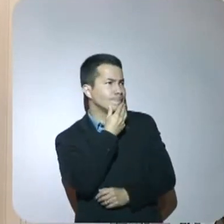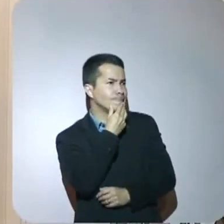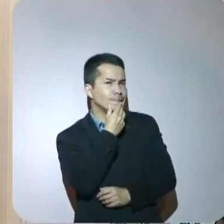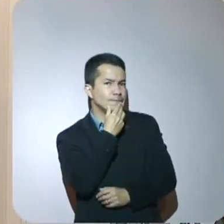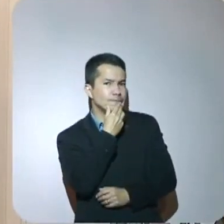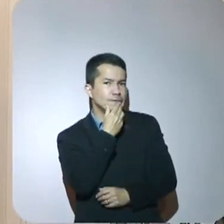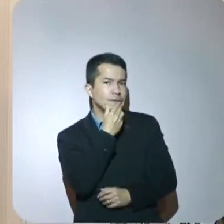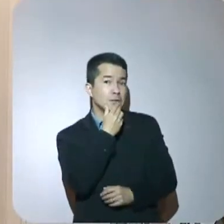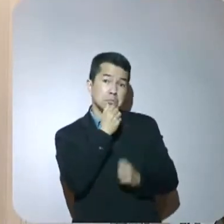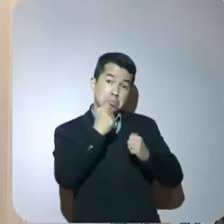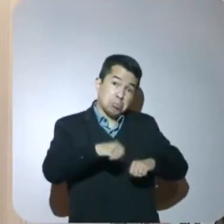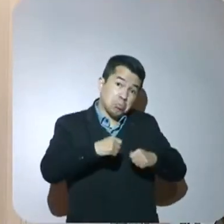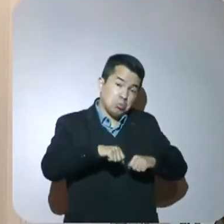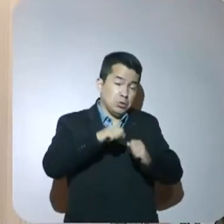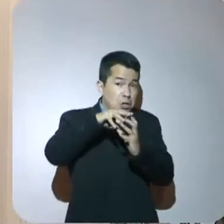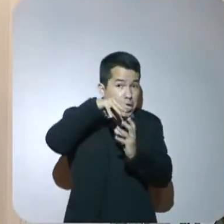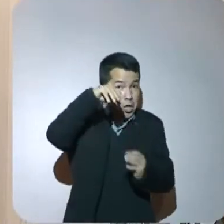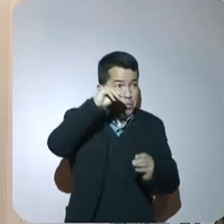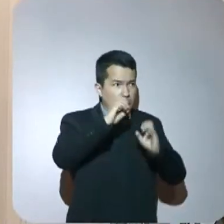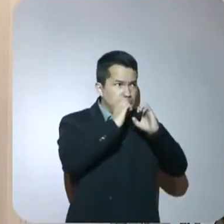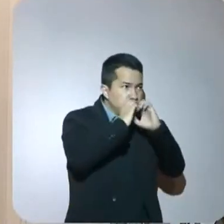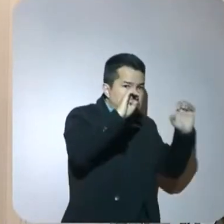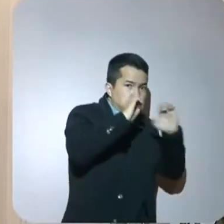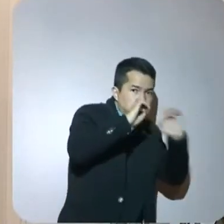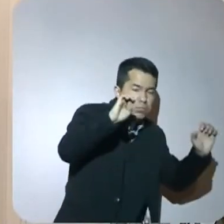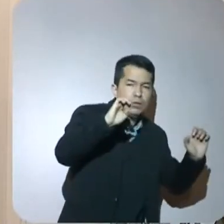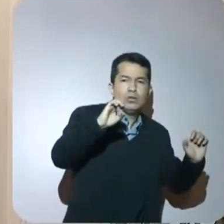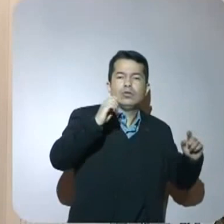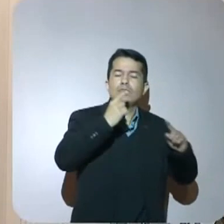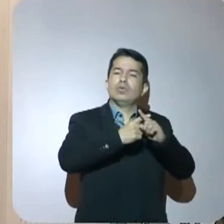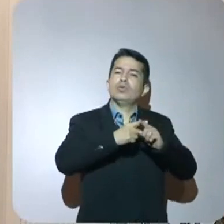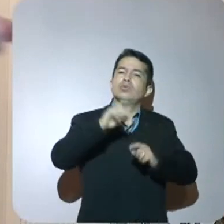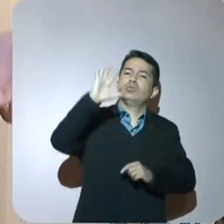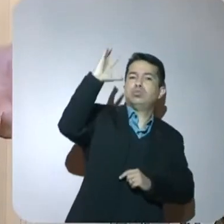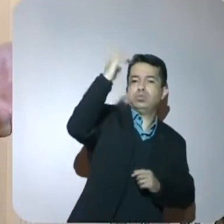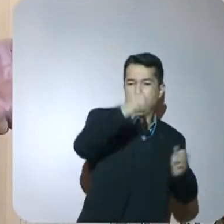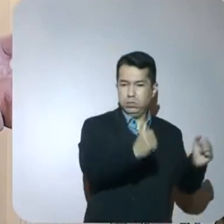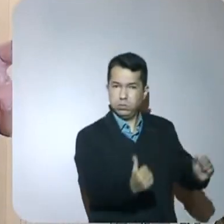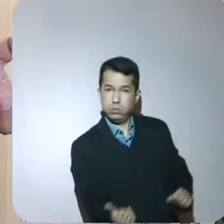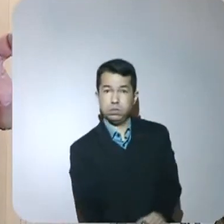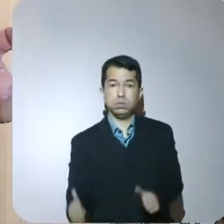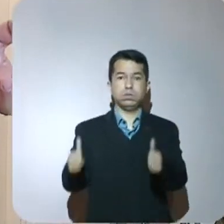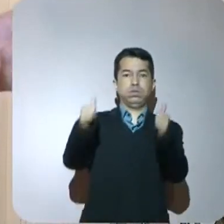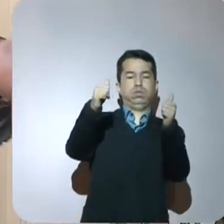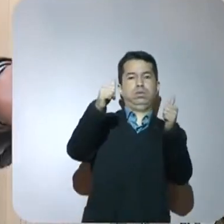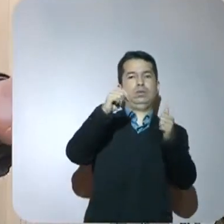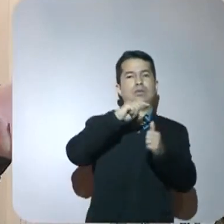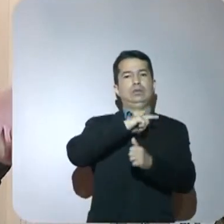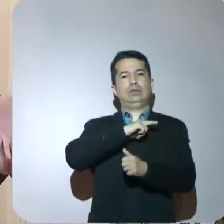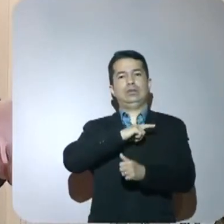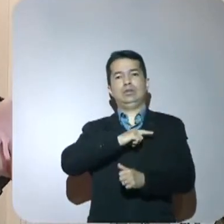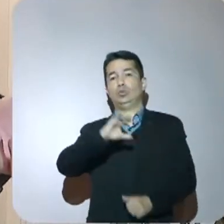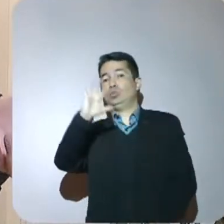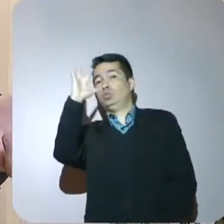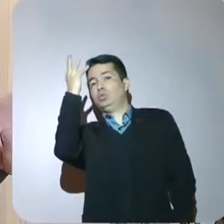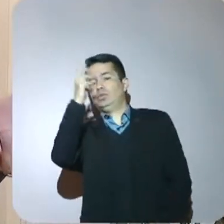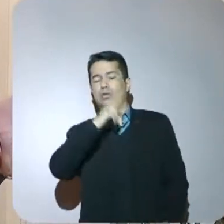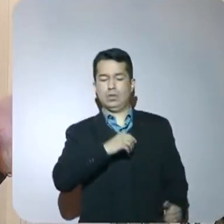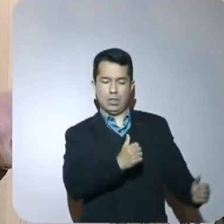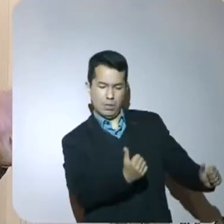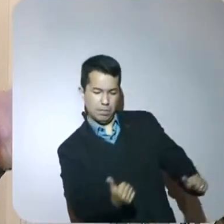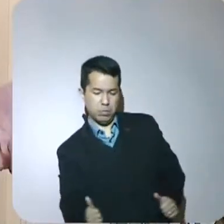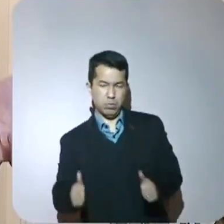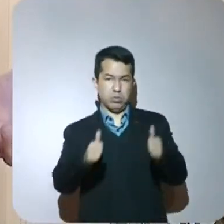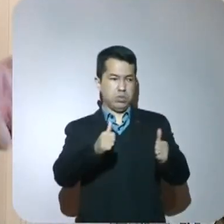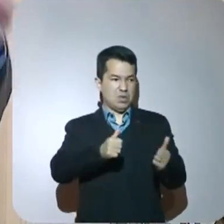evangelho para ele. E não apenas para que um rito de batismo acontecesse e logo o matasse em seguida, como alguns fizeram, mas